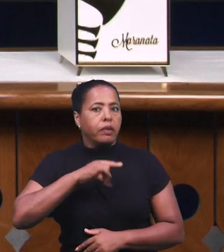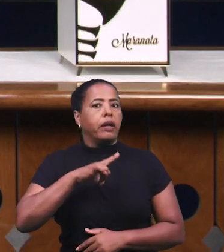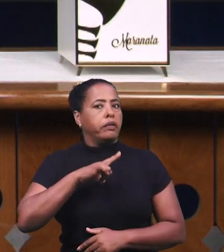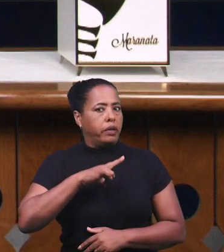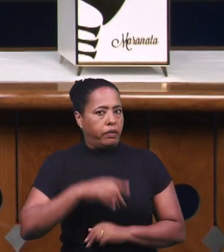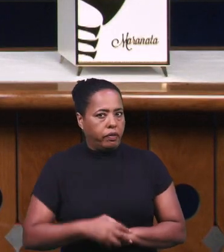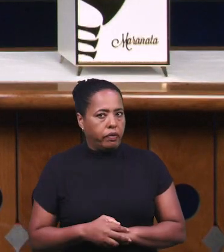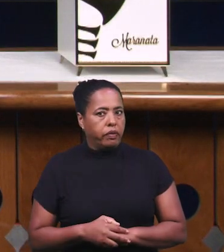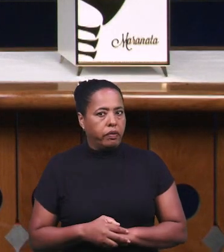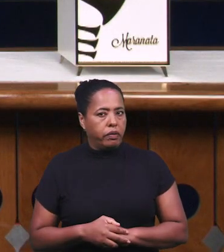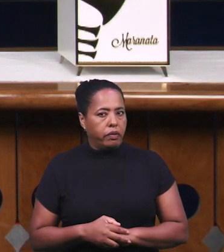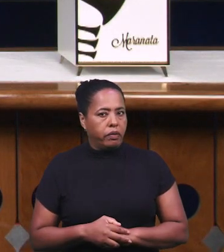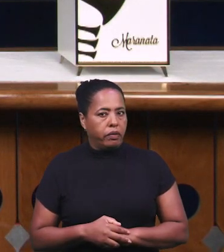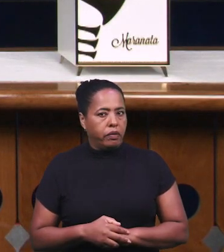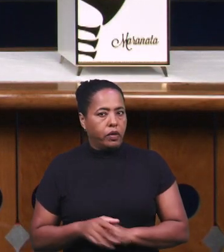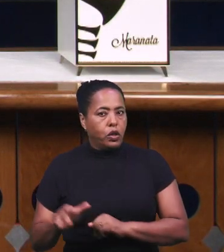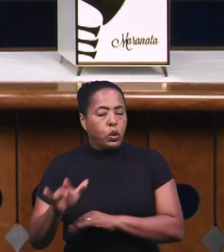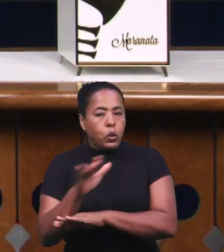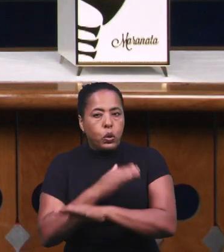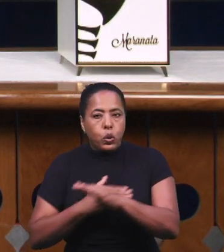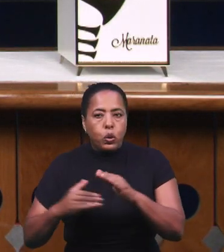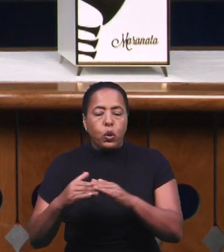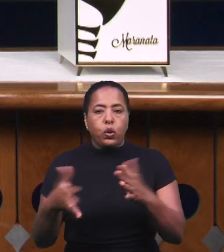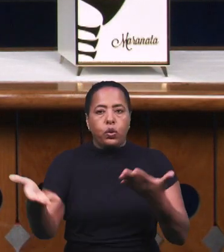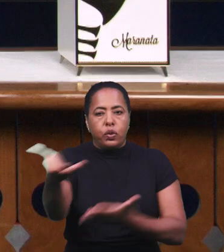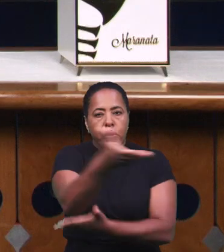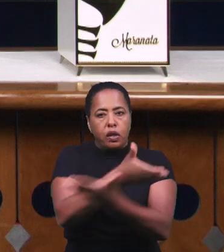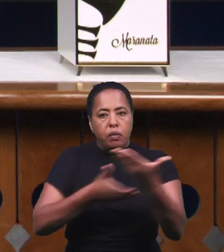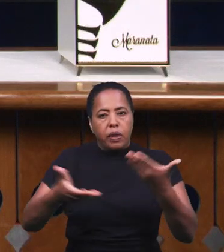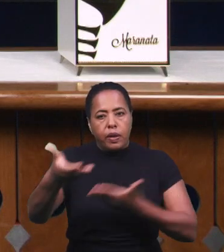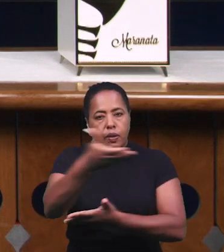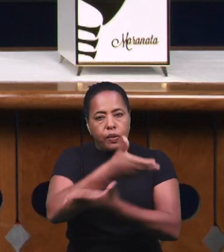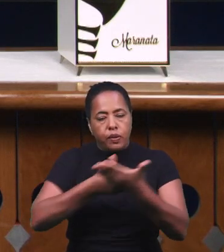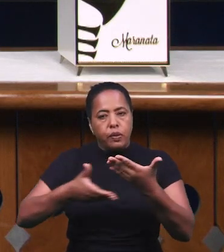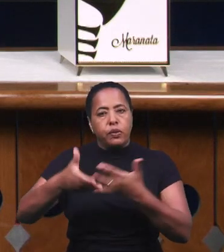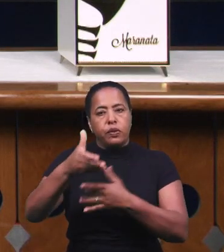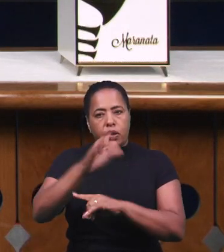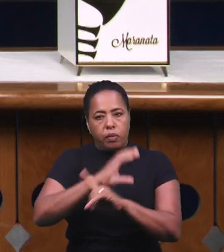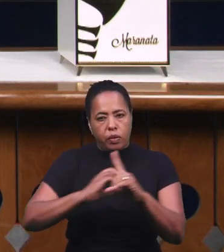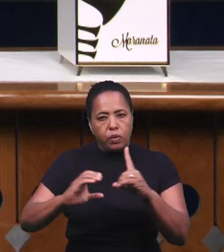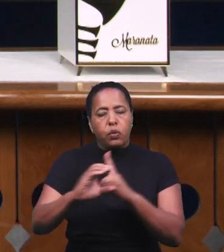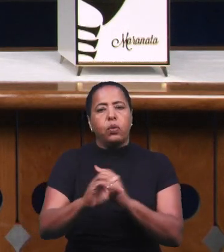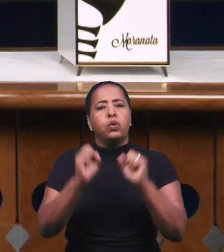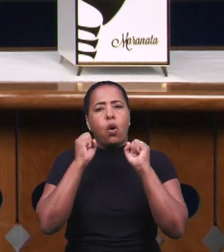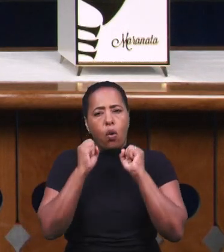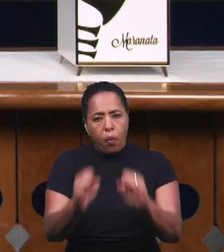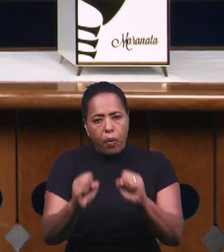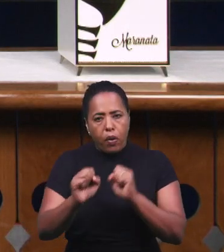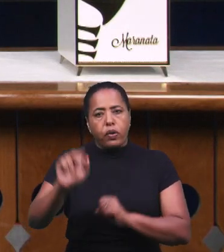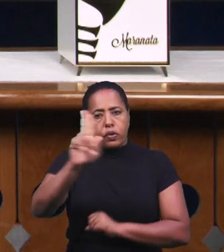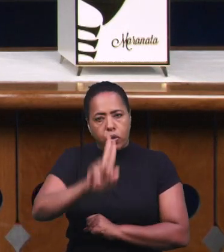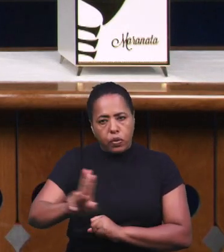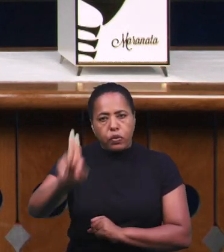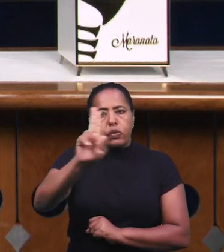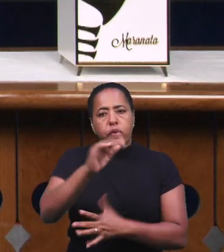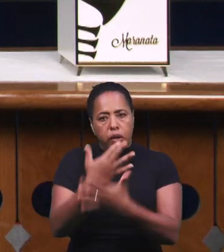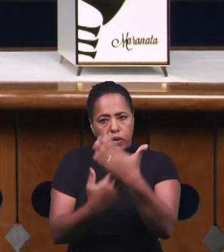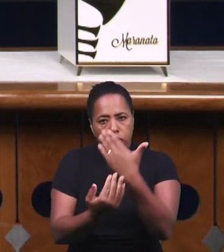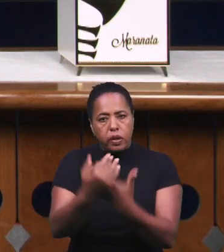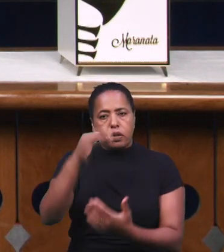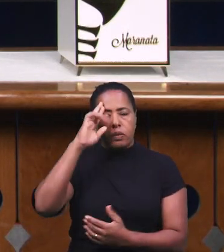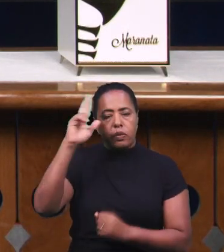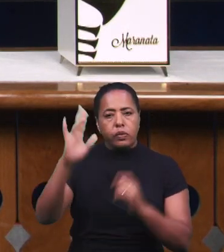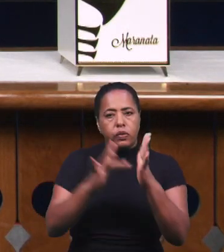Todos que estão participando deste culto podem ser um instrumento nas mãos de Jesus.